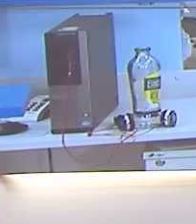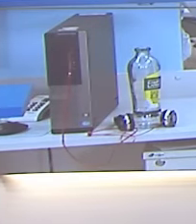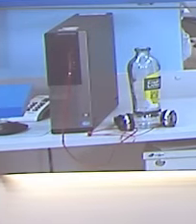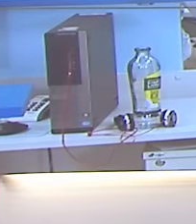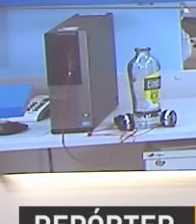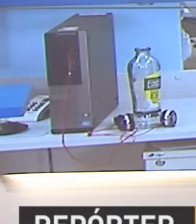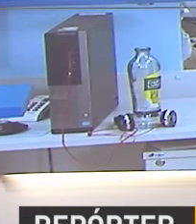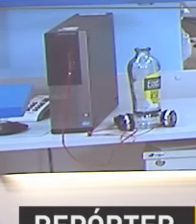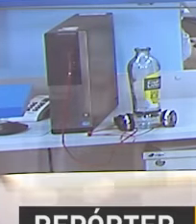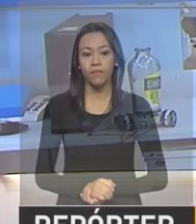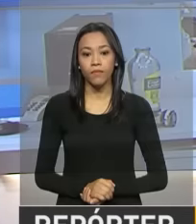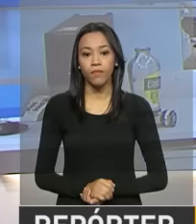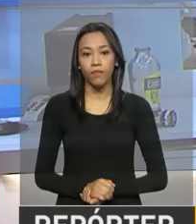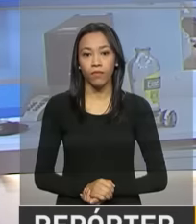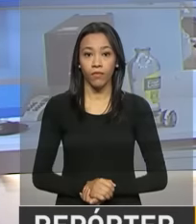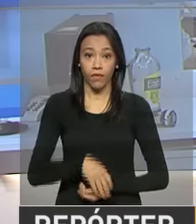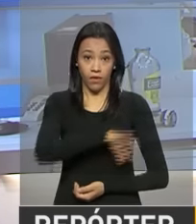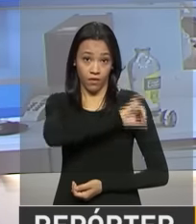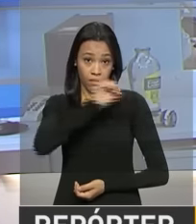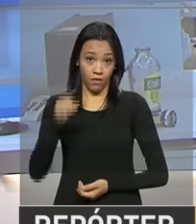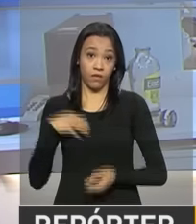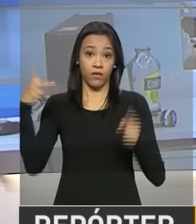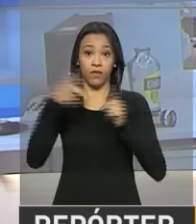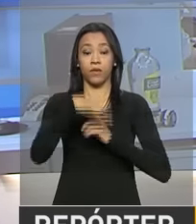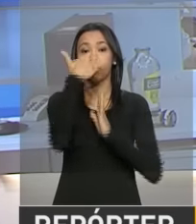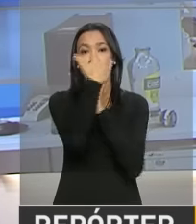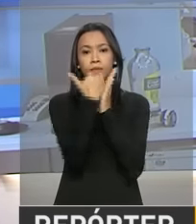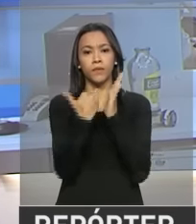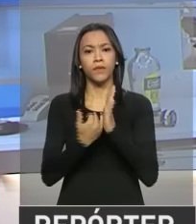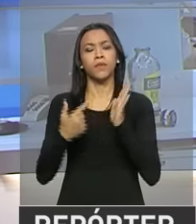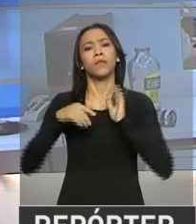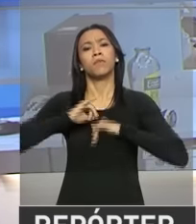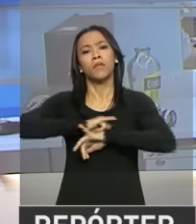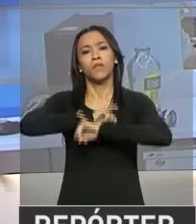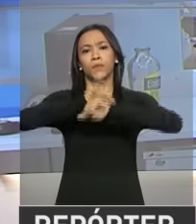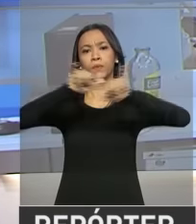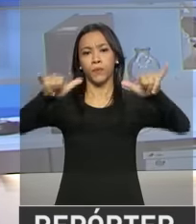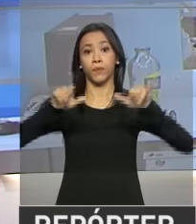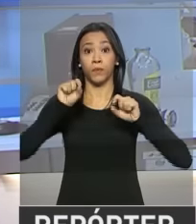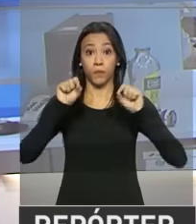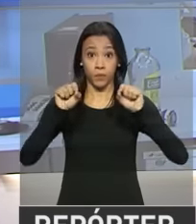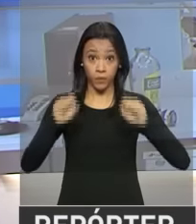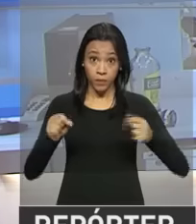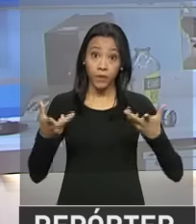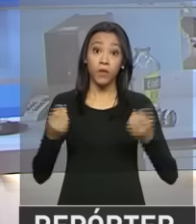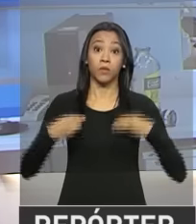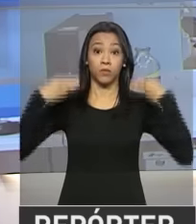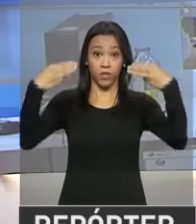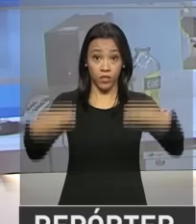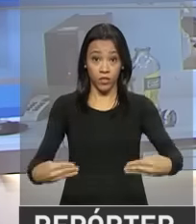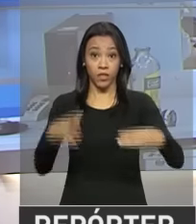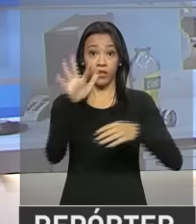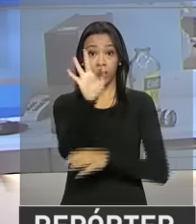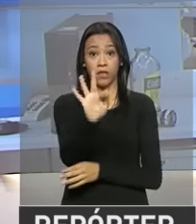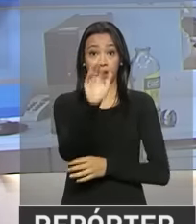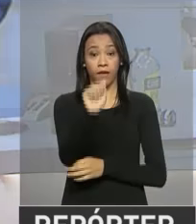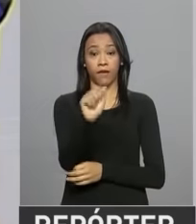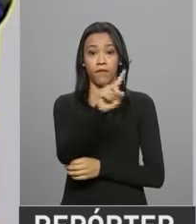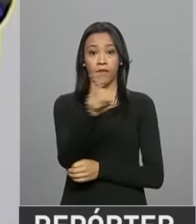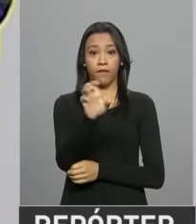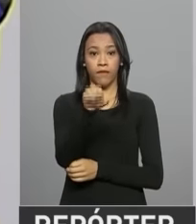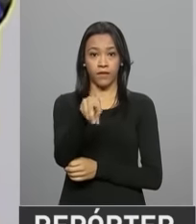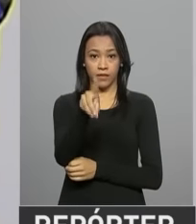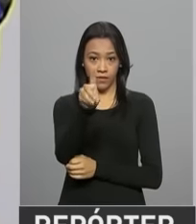Olá, interrompemos a programação para transmitir ao vivo o anúncio da equipe econômica do Ministério da Fazenda. Vamos acompanhar.